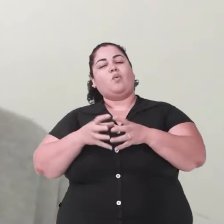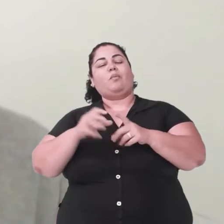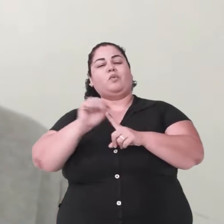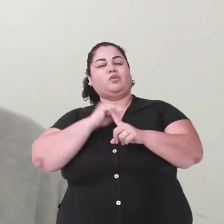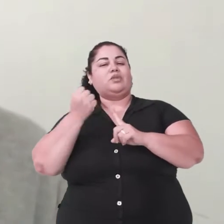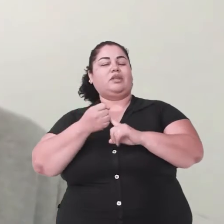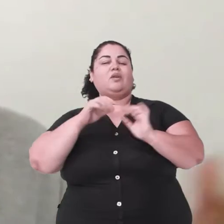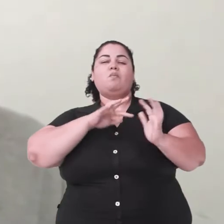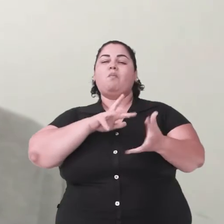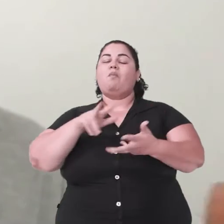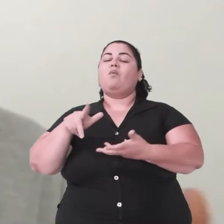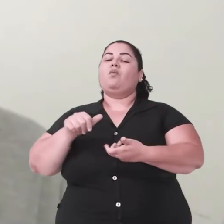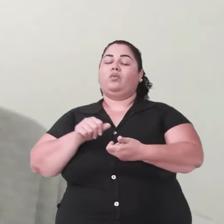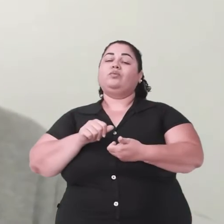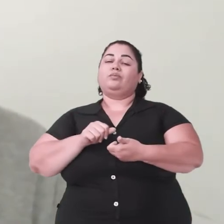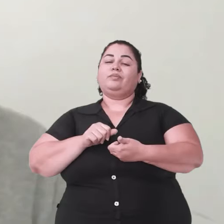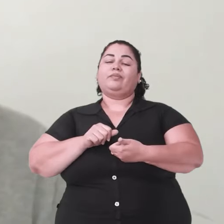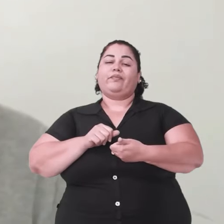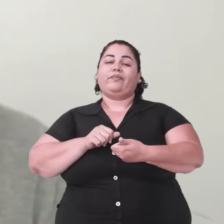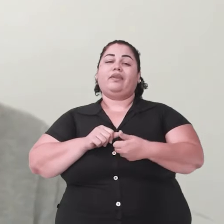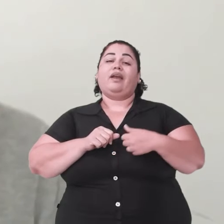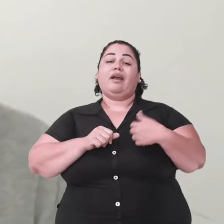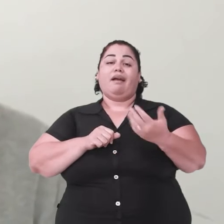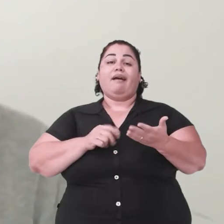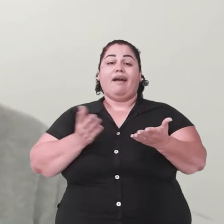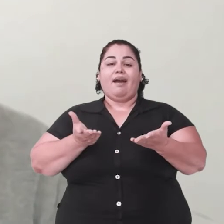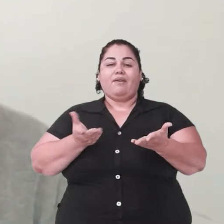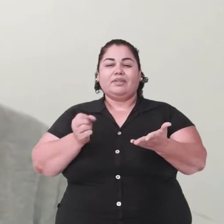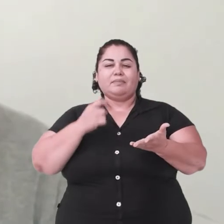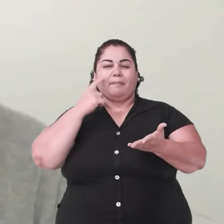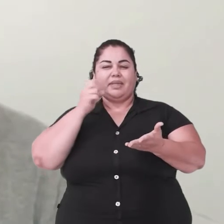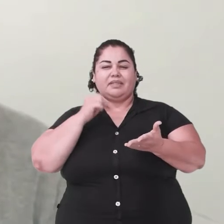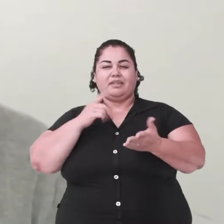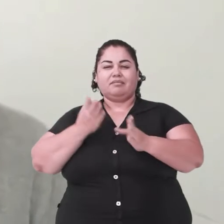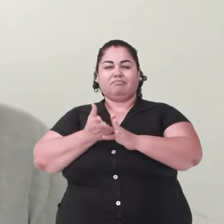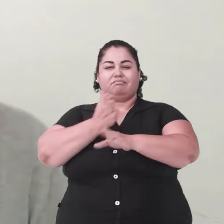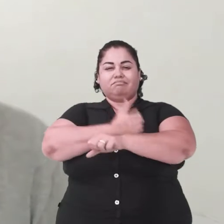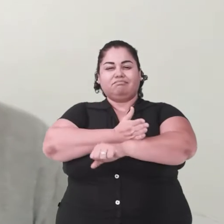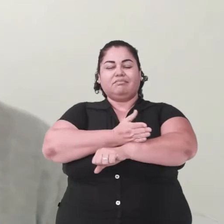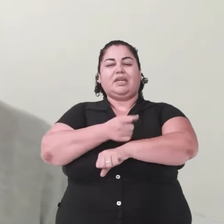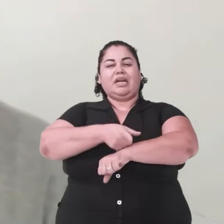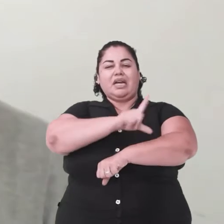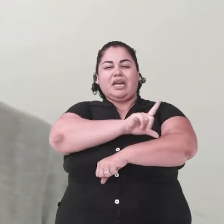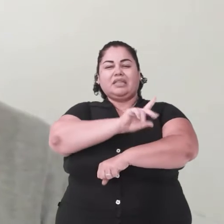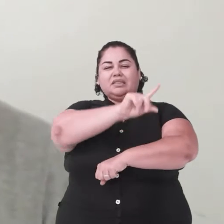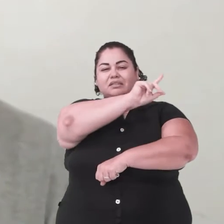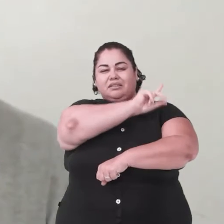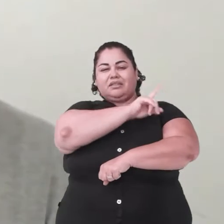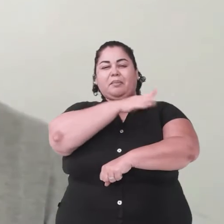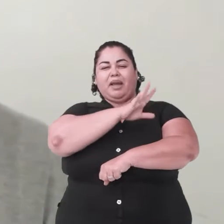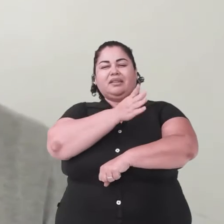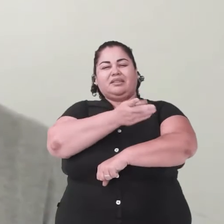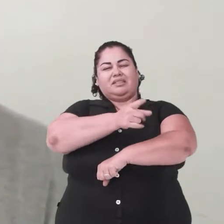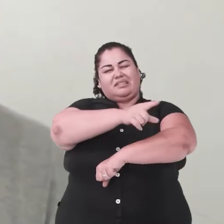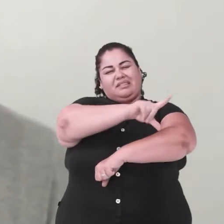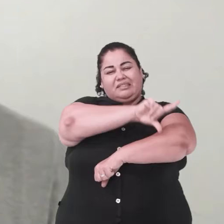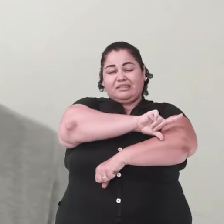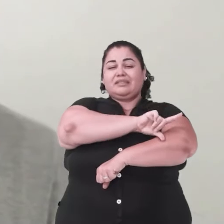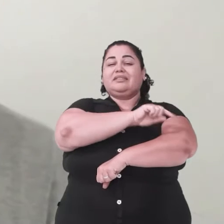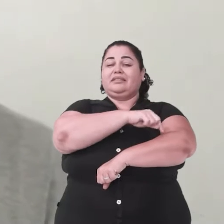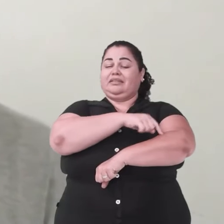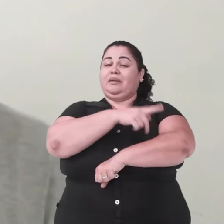respeito da sociedade e do mundo, né? Agora, se a gente voltar para épocas bem mais antigas, né,